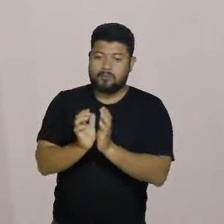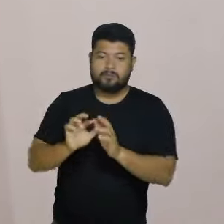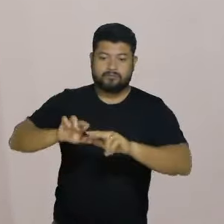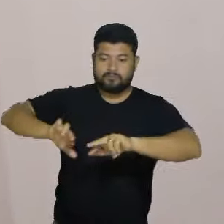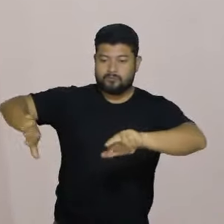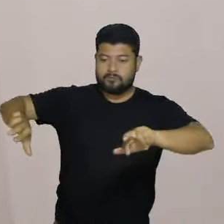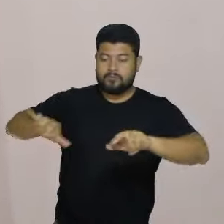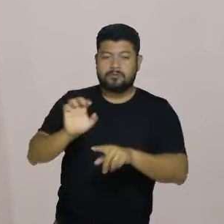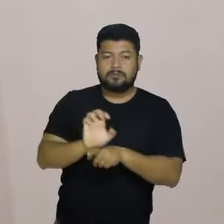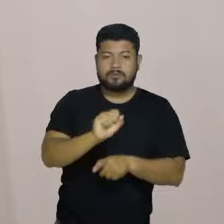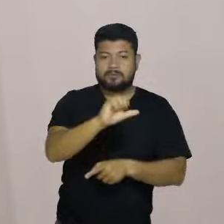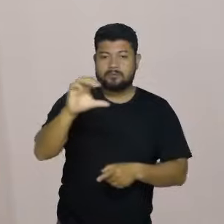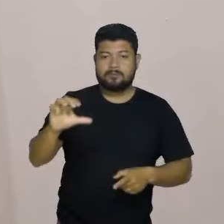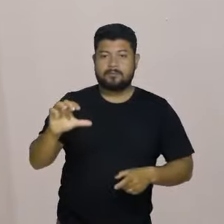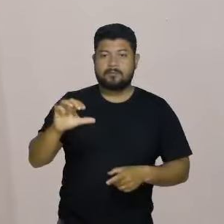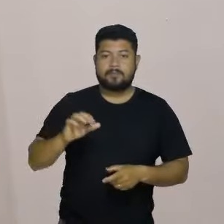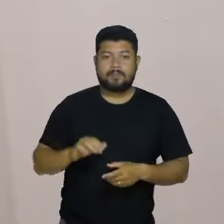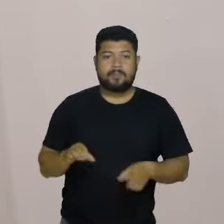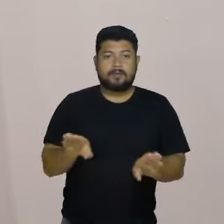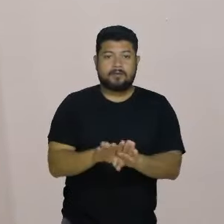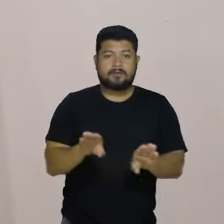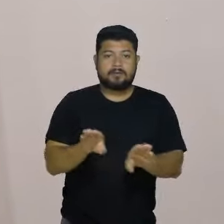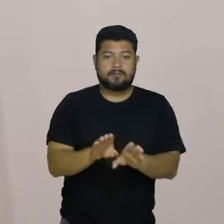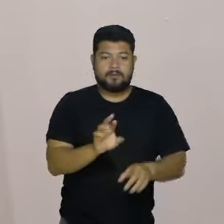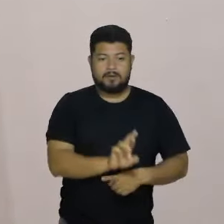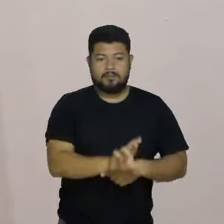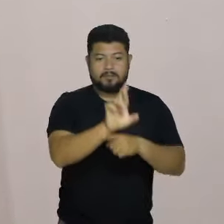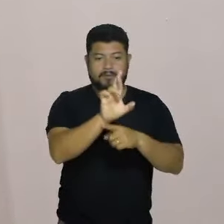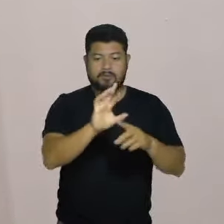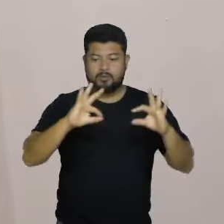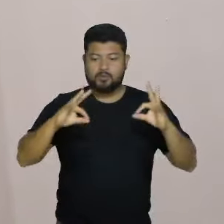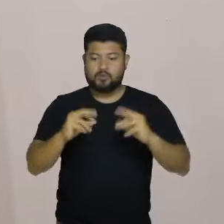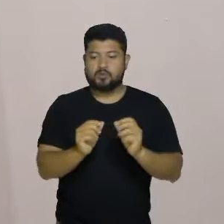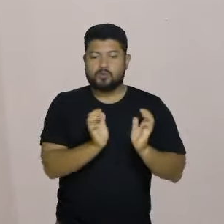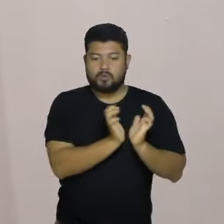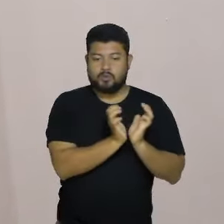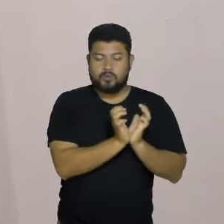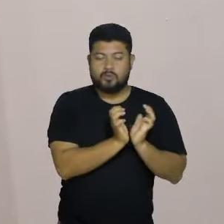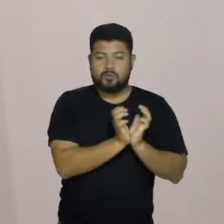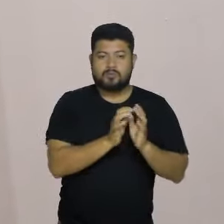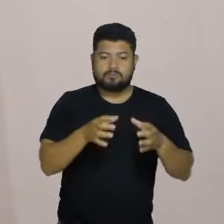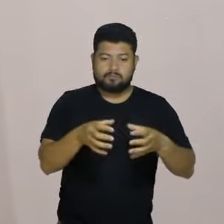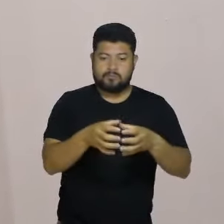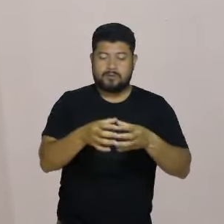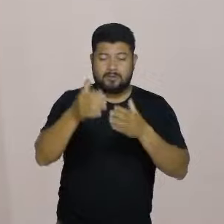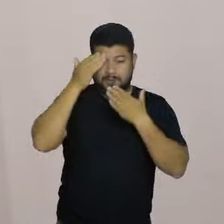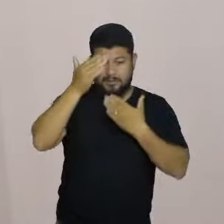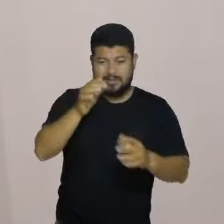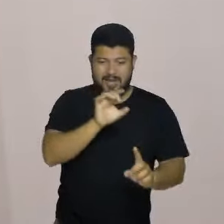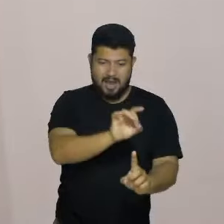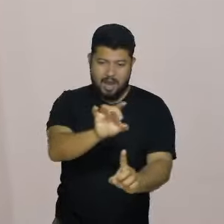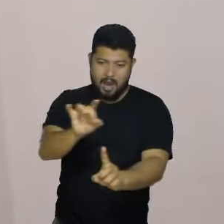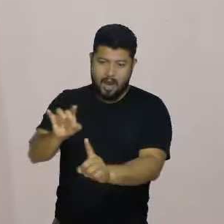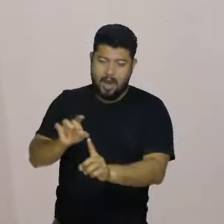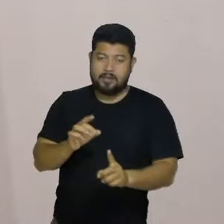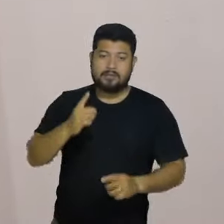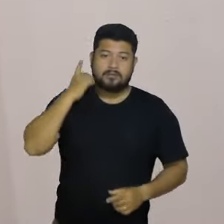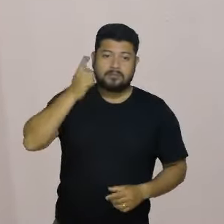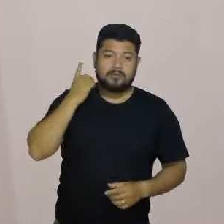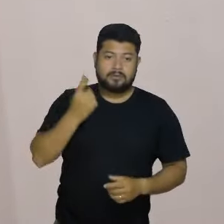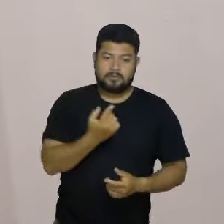Quero aqui também dirigir, em nome de todas as APAES, um agradecimento especial a cada deputado que destinou